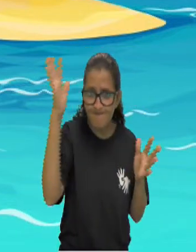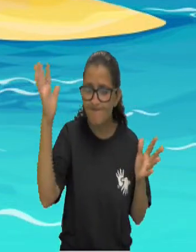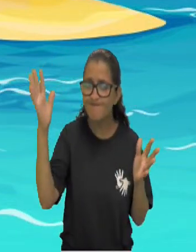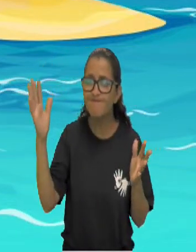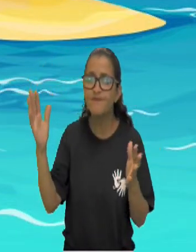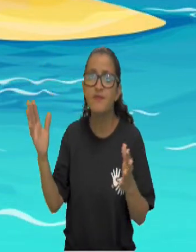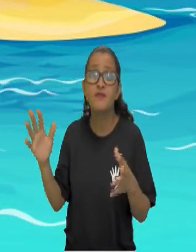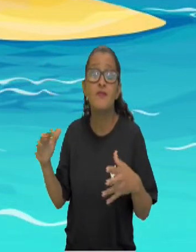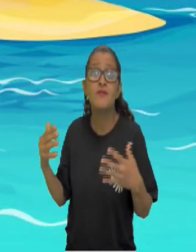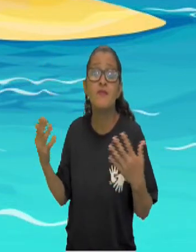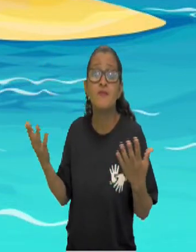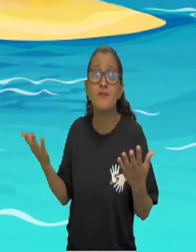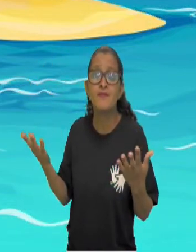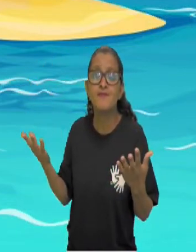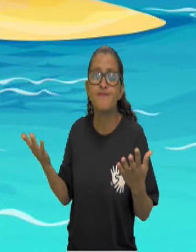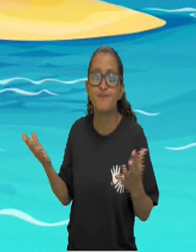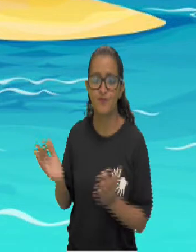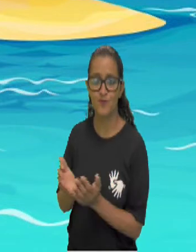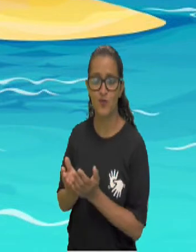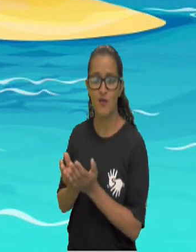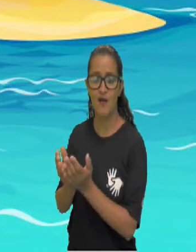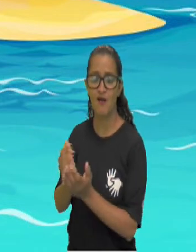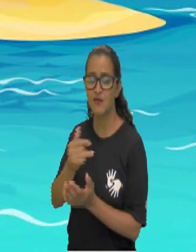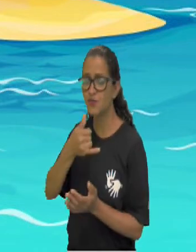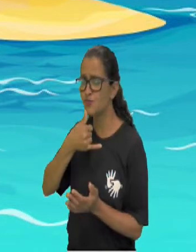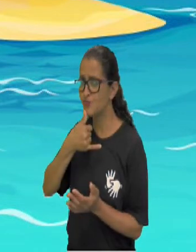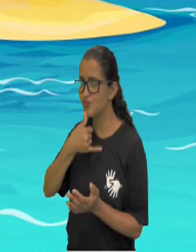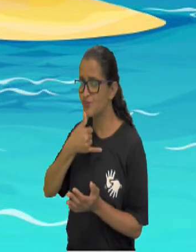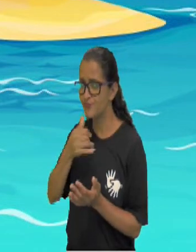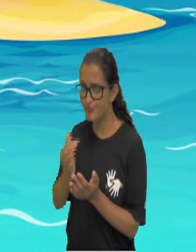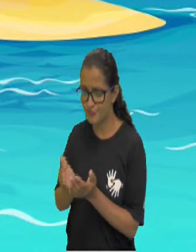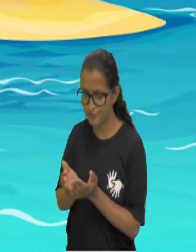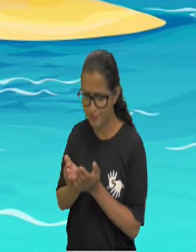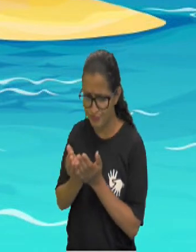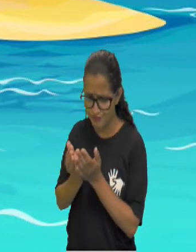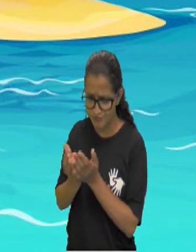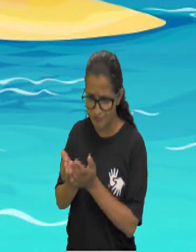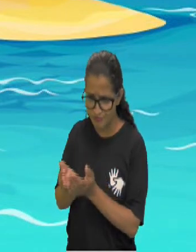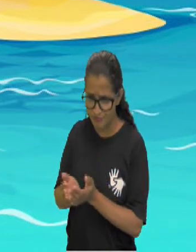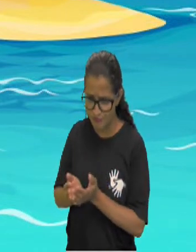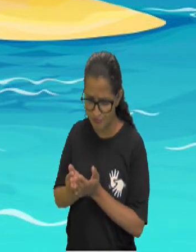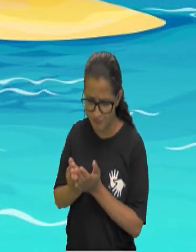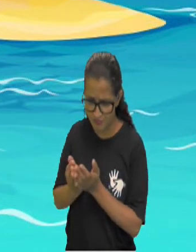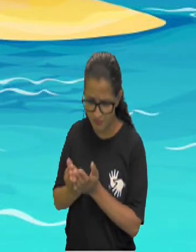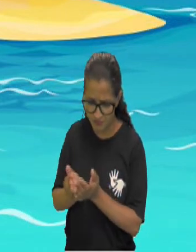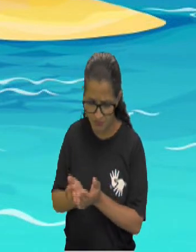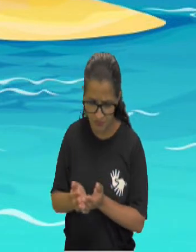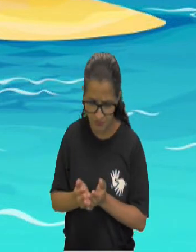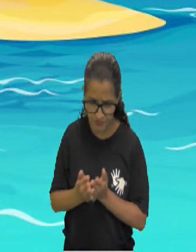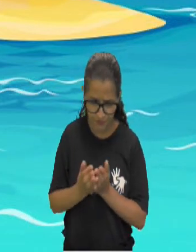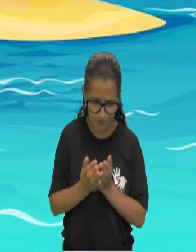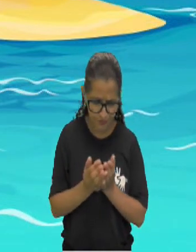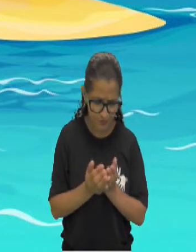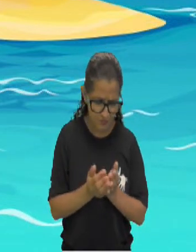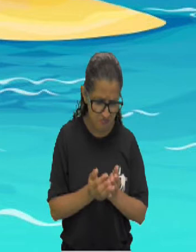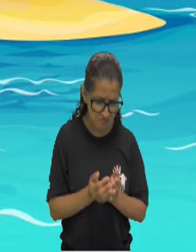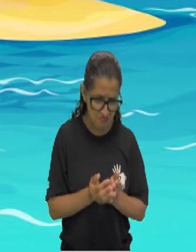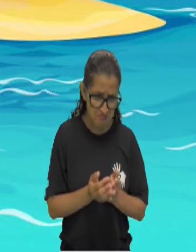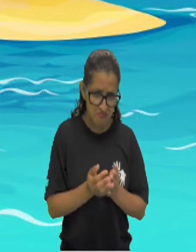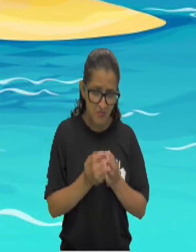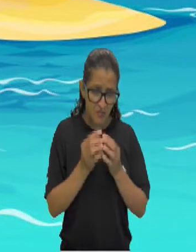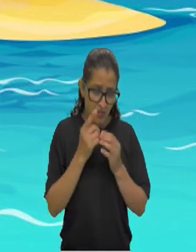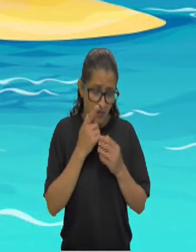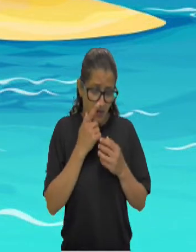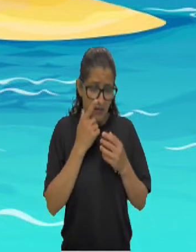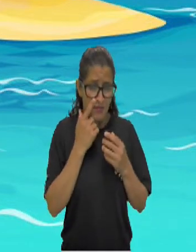De repente, veio a tristeza, muito triste, solitária,